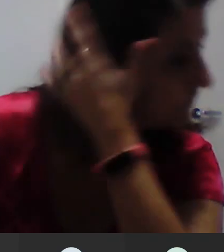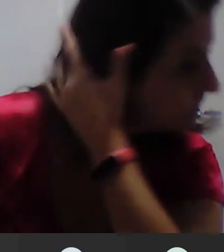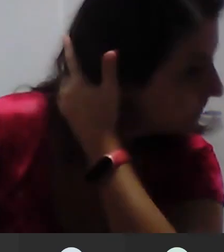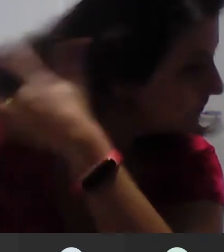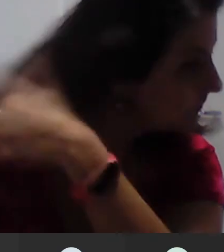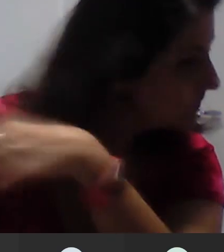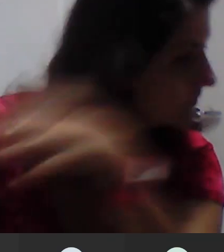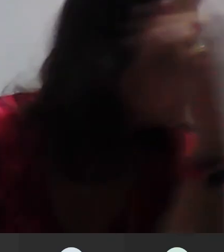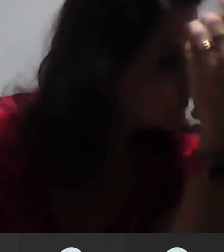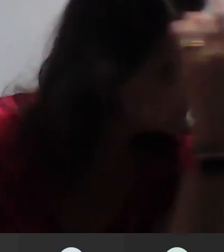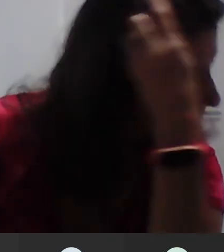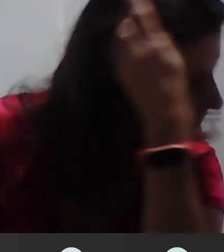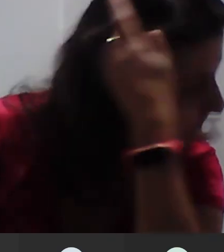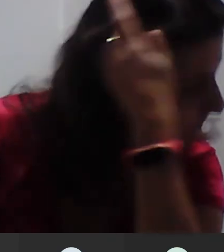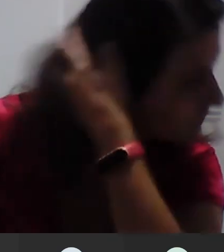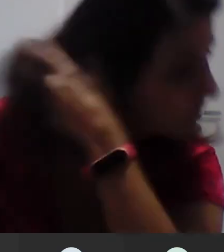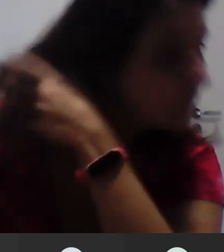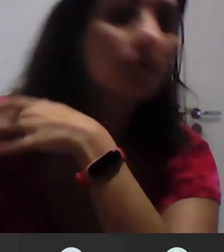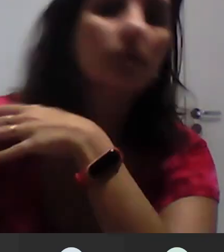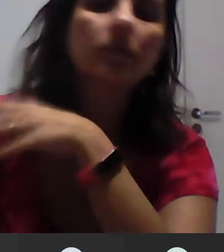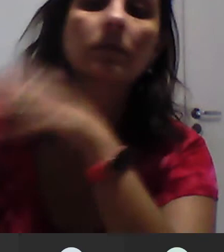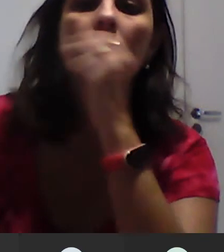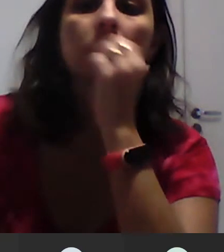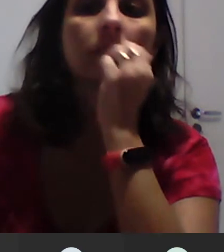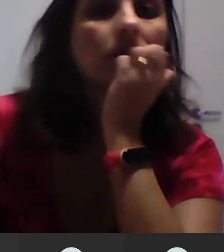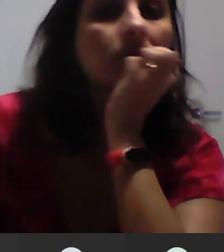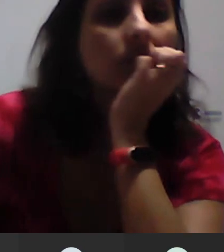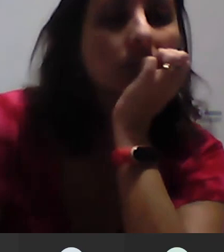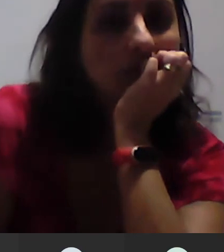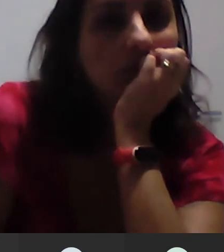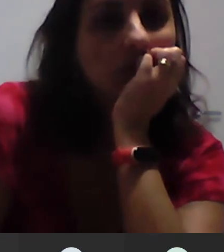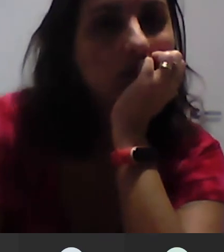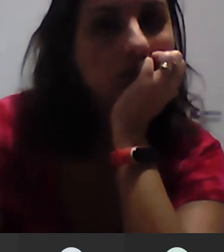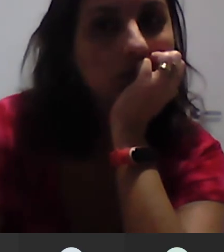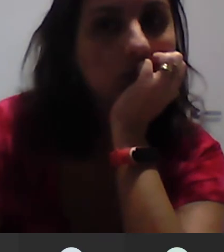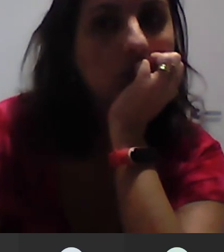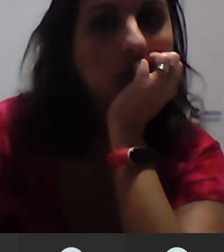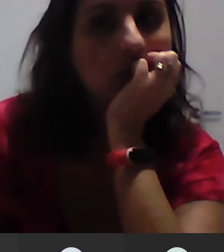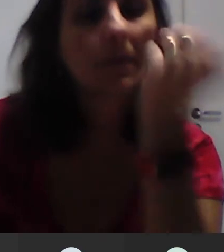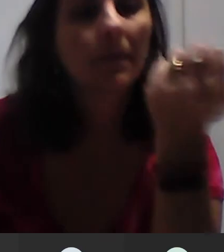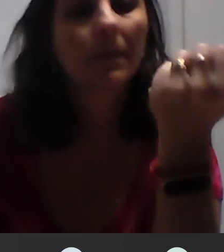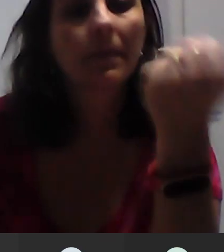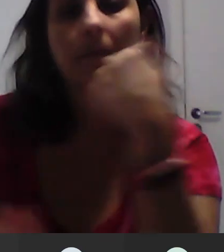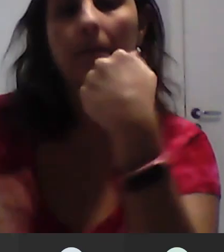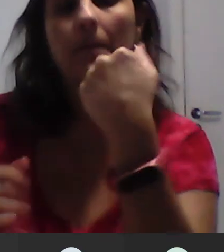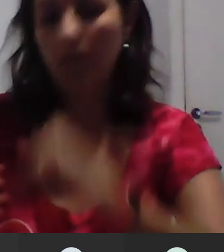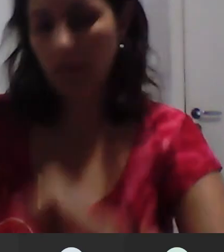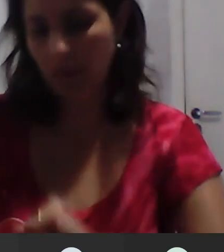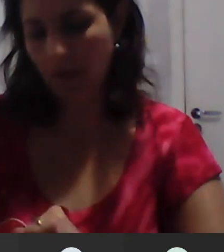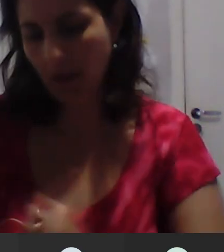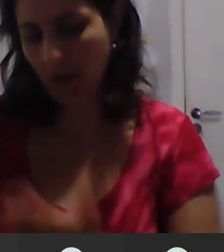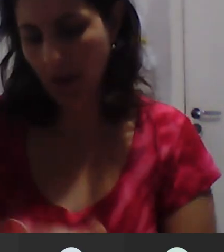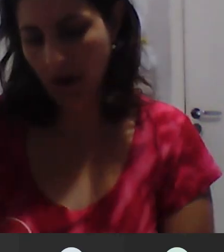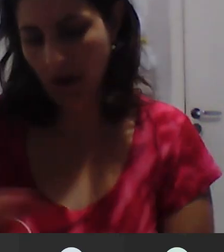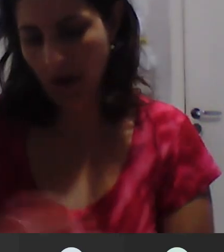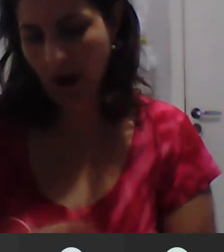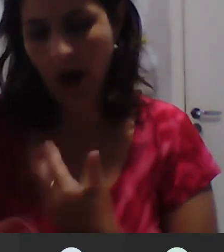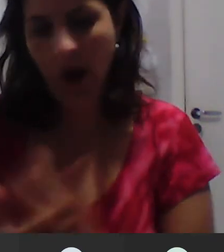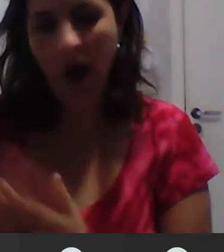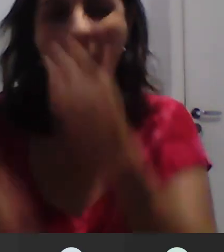chega em conformação trans, ele não é bem digerido, né? Ele acaba formando placas